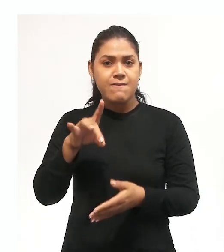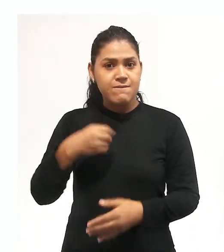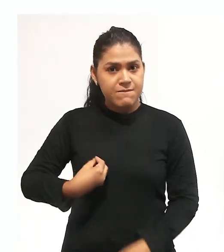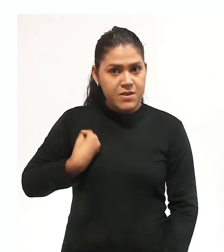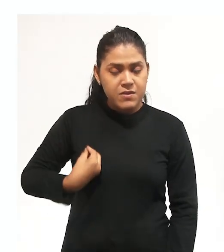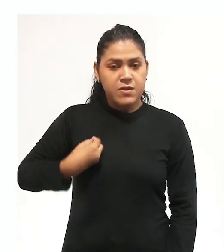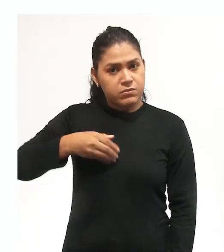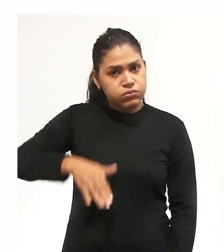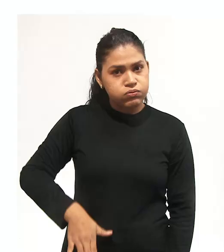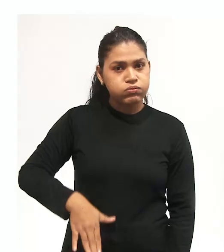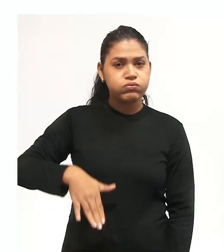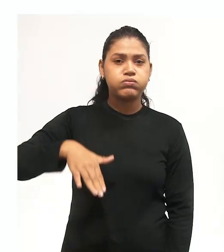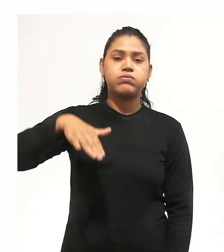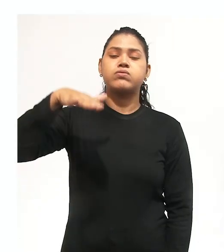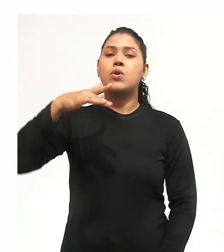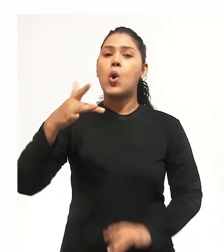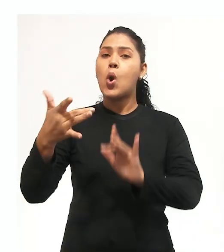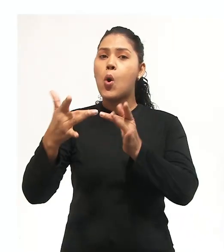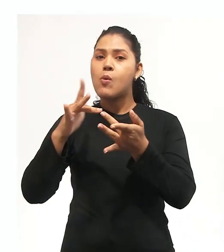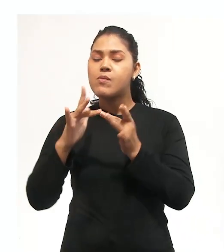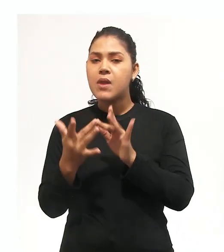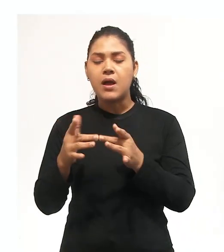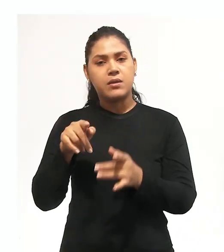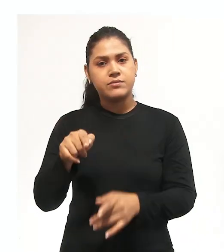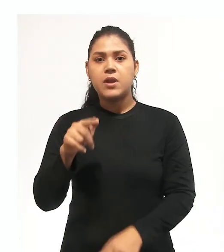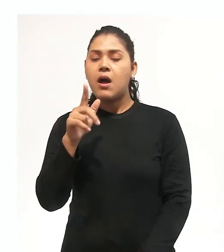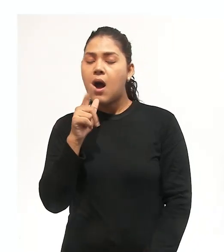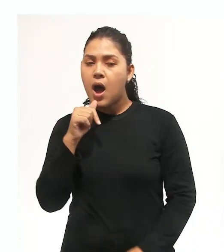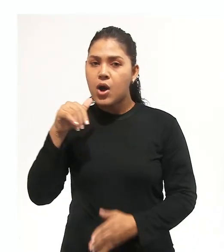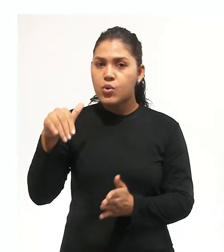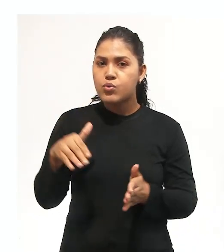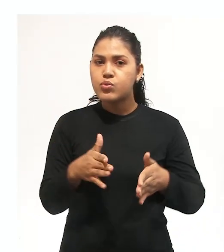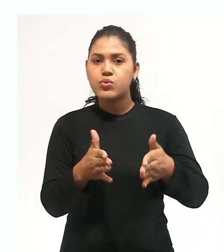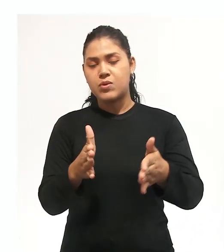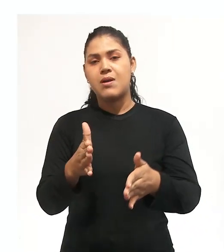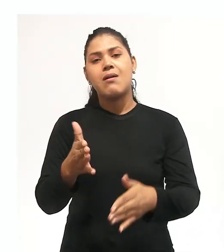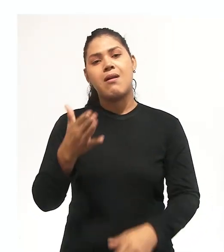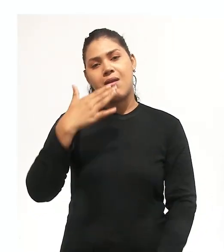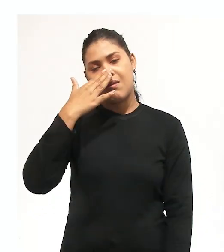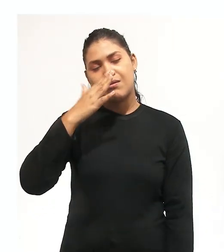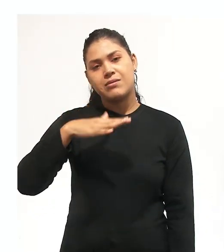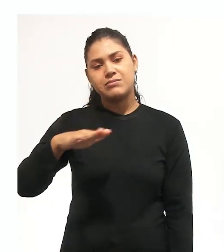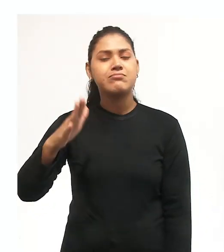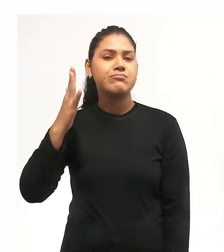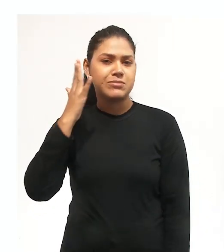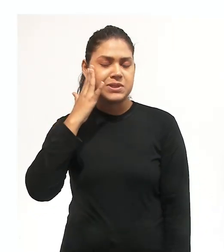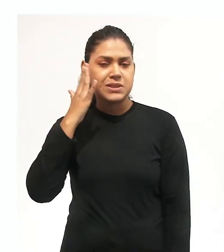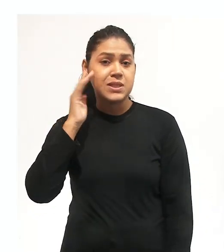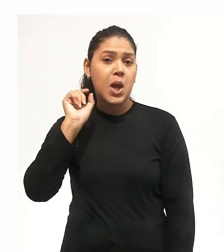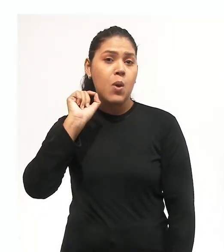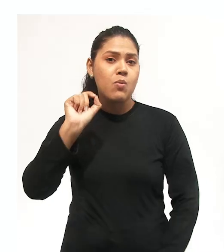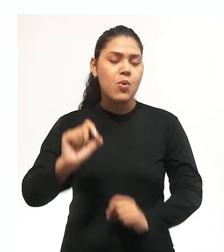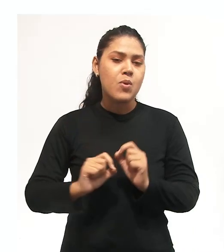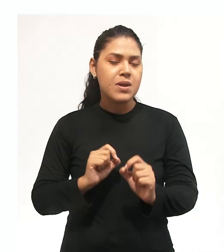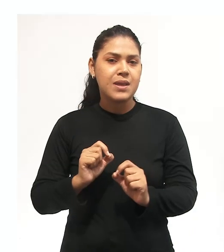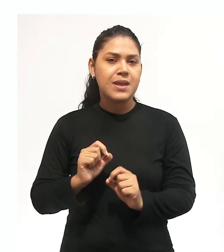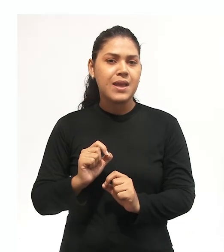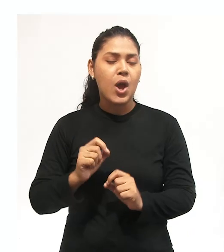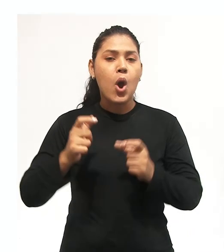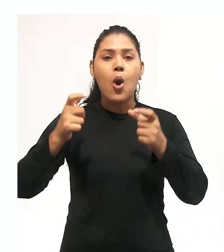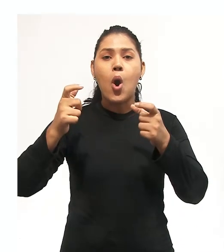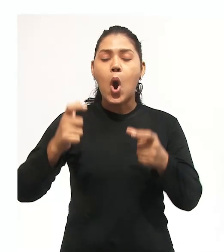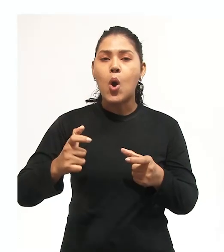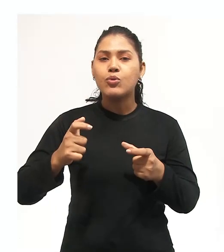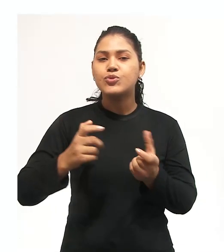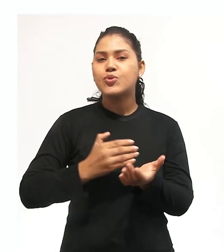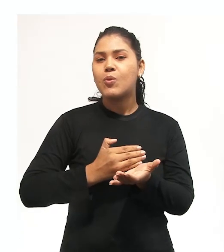construíram todo um histórico de proximidade com esses locais, eles sabem muito bem lidar com essa